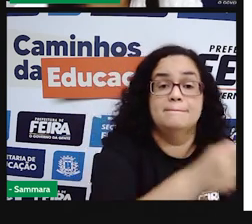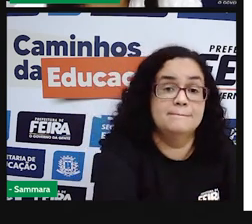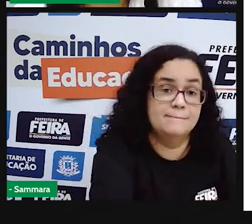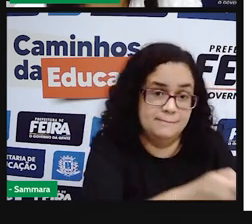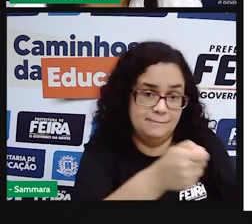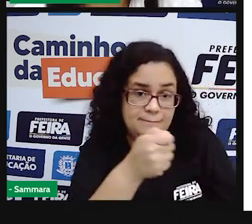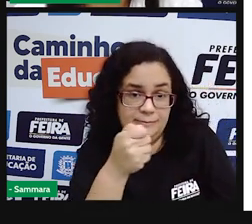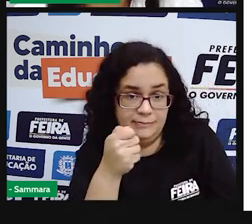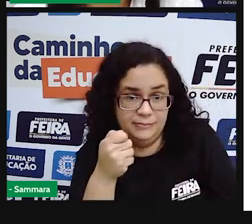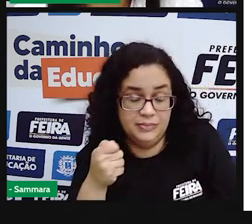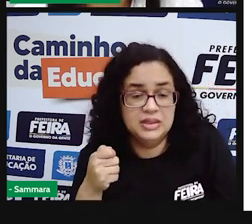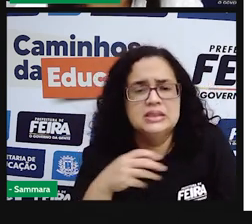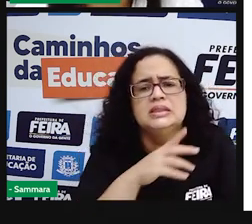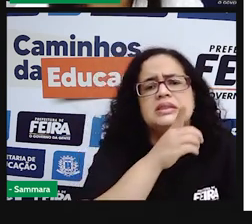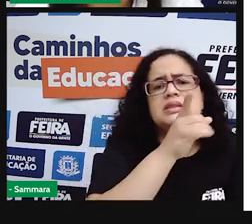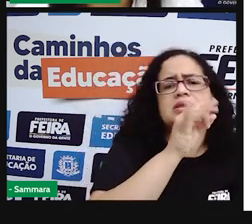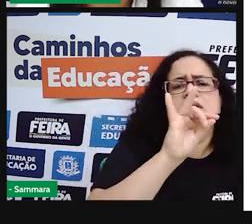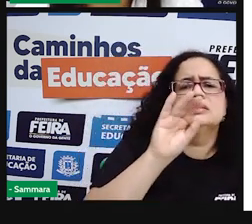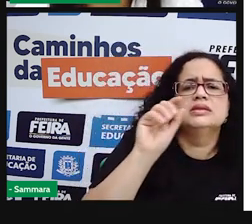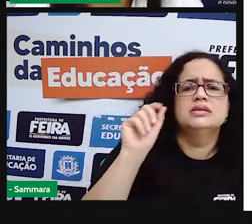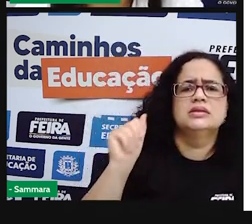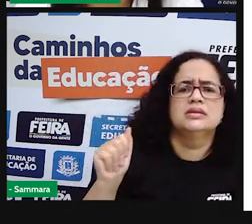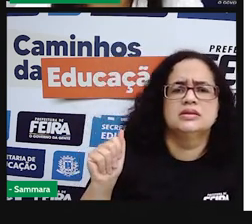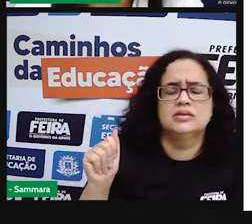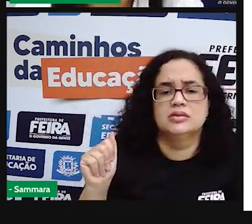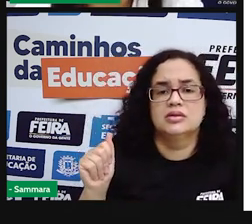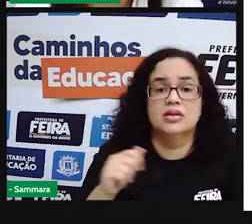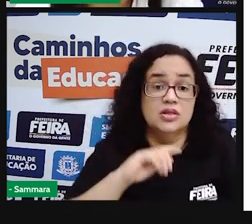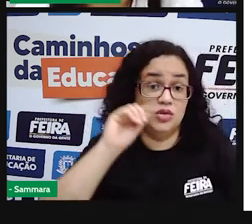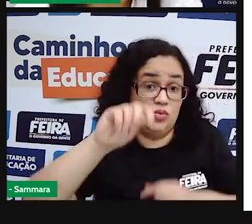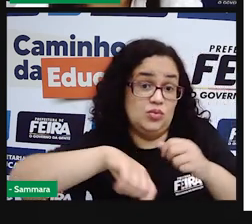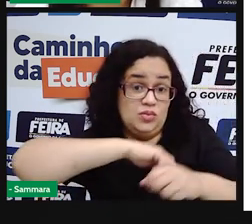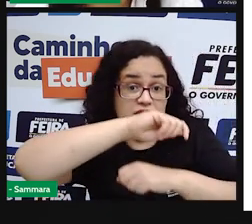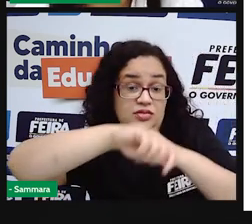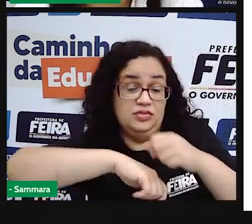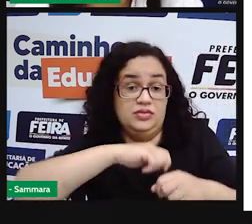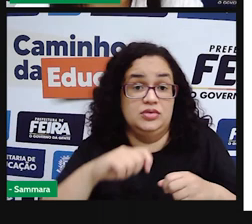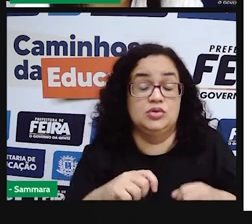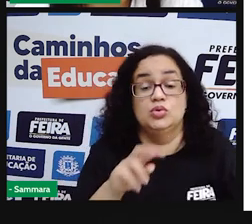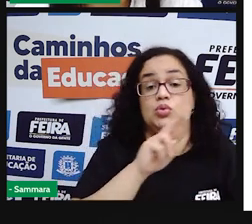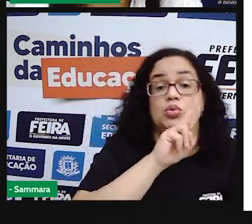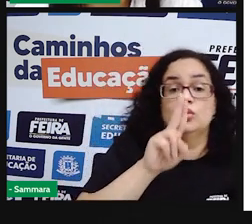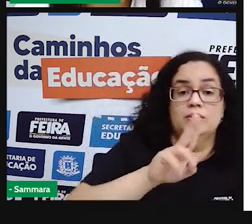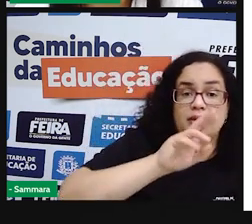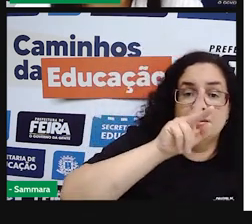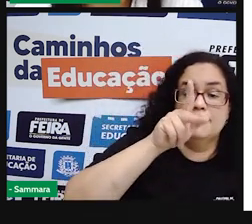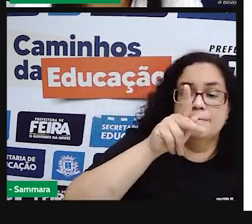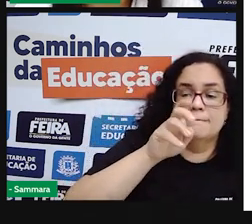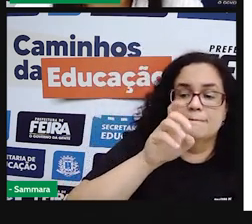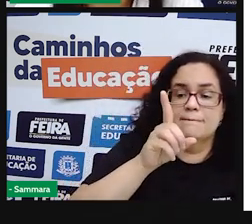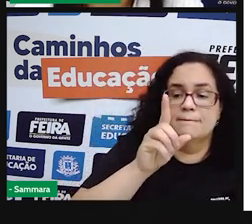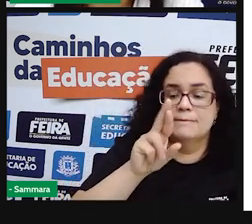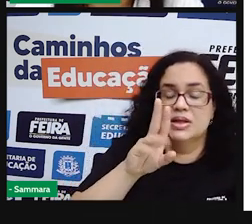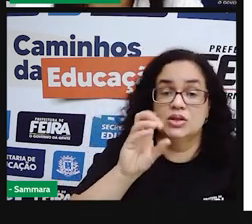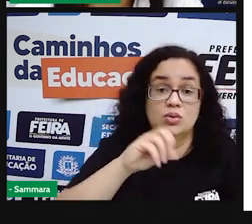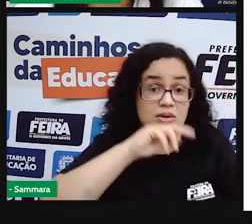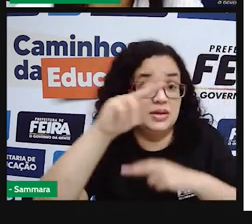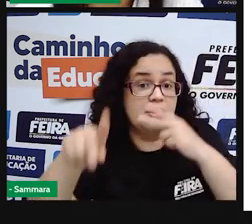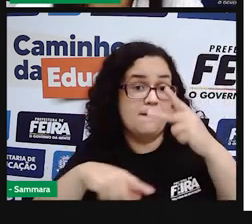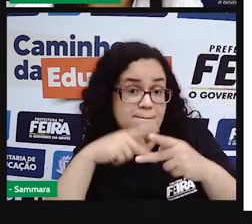se nesse dia alguém amarrar uma fita em alguém de nome Pedro, ganha um presente dessa